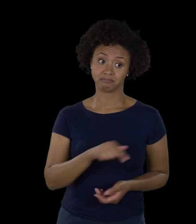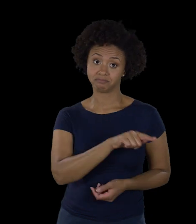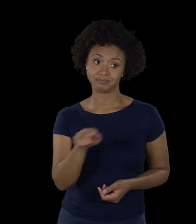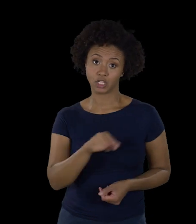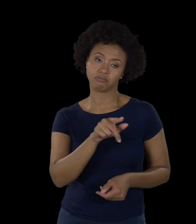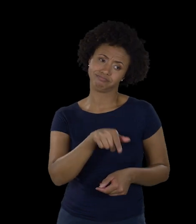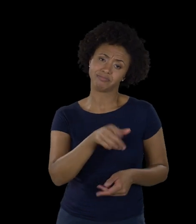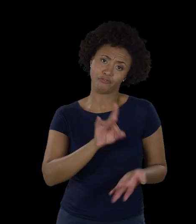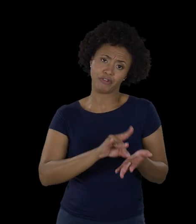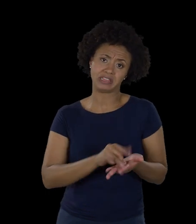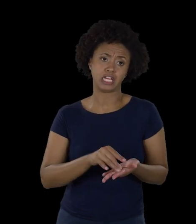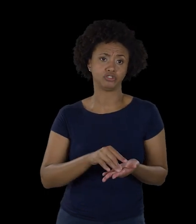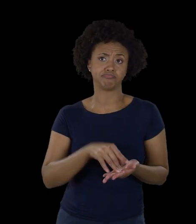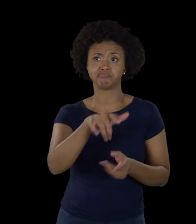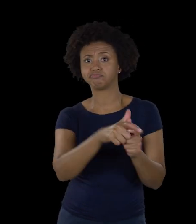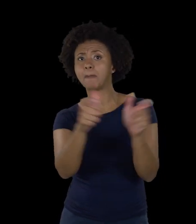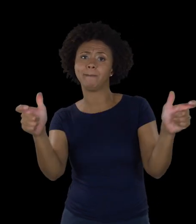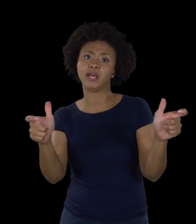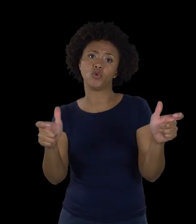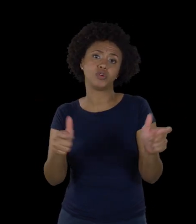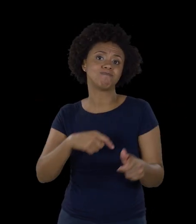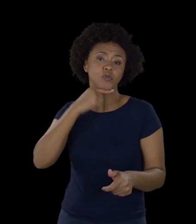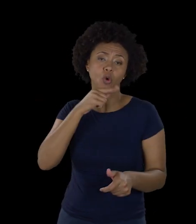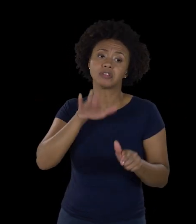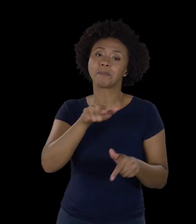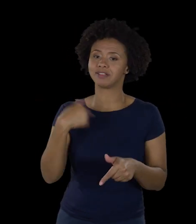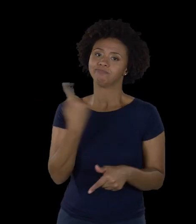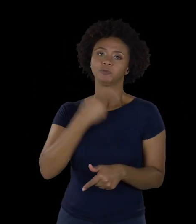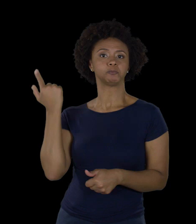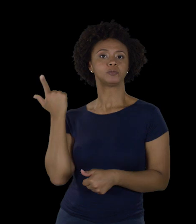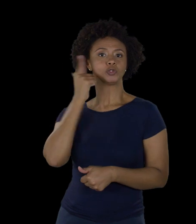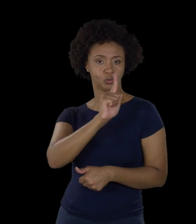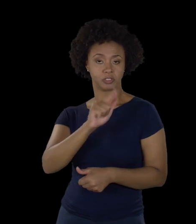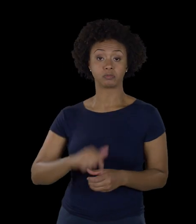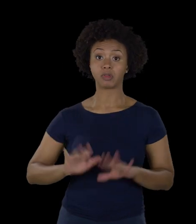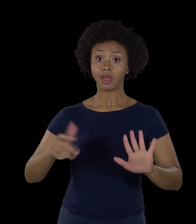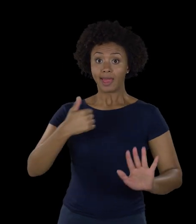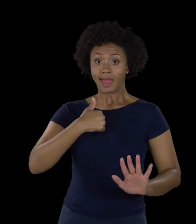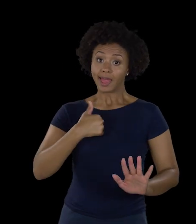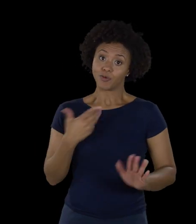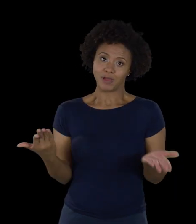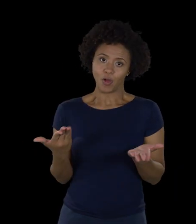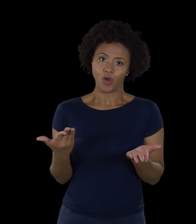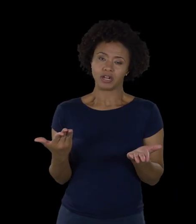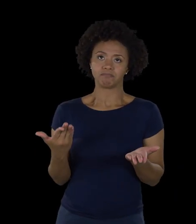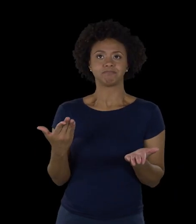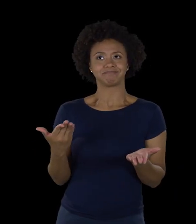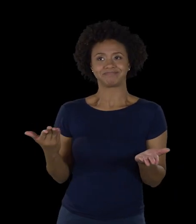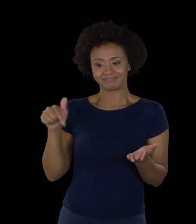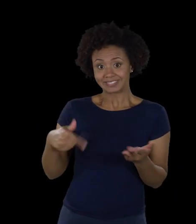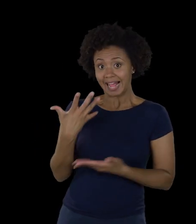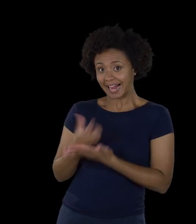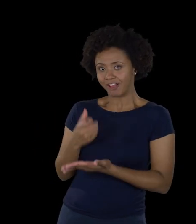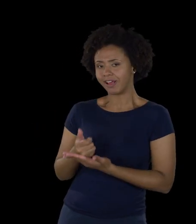não teria acesso a todo o conteúdo que está presente no livro. Eu especificamente estou falando com vocês em 2022,